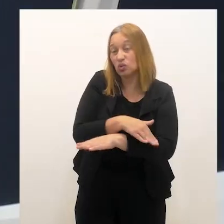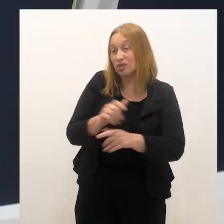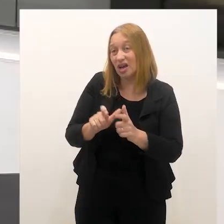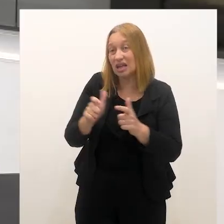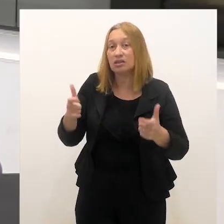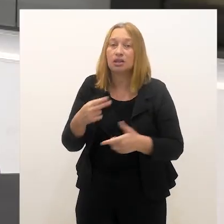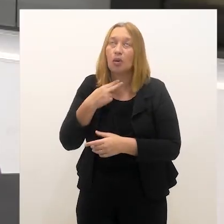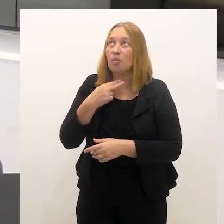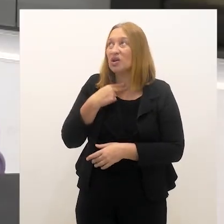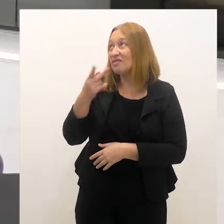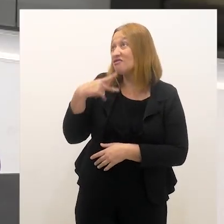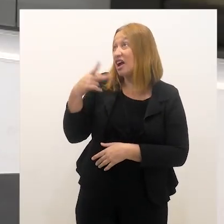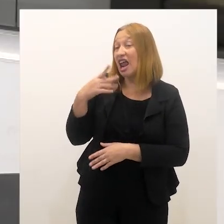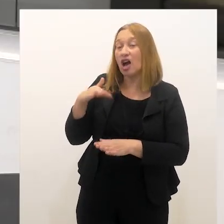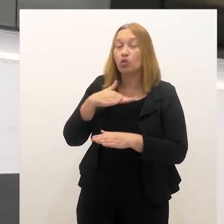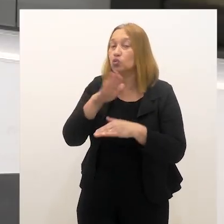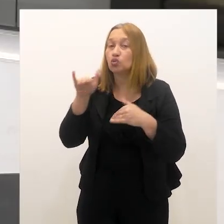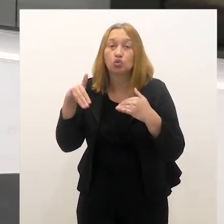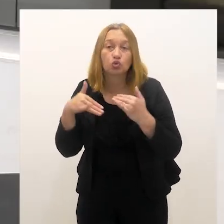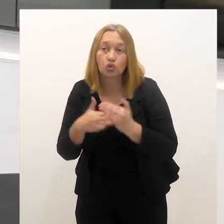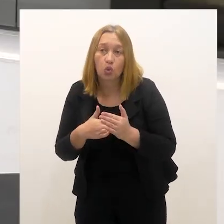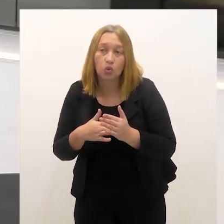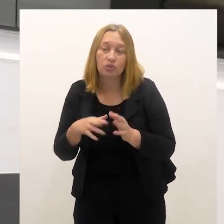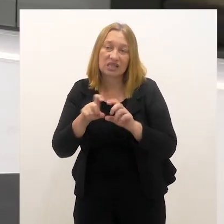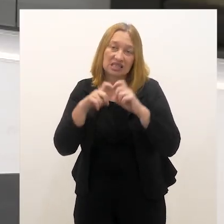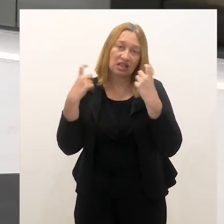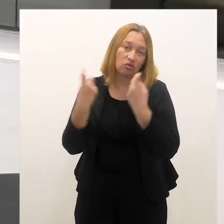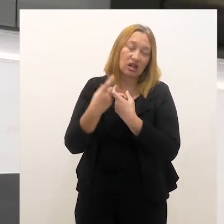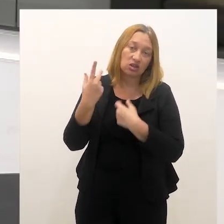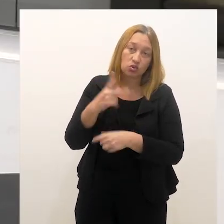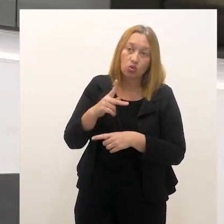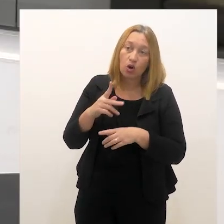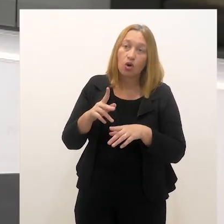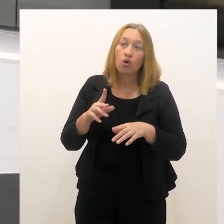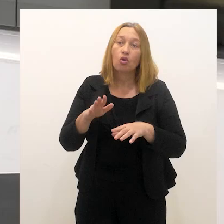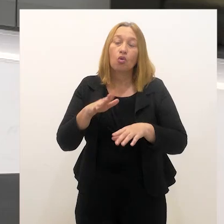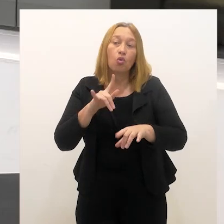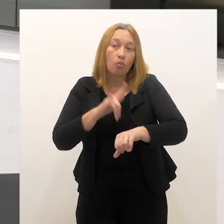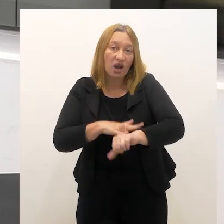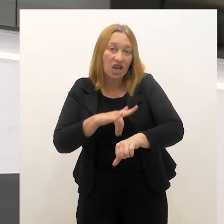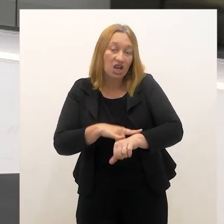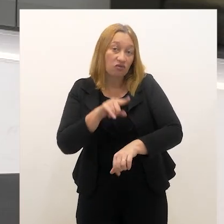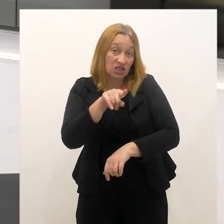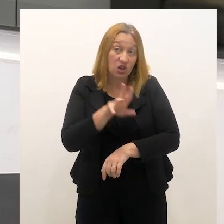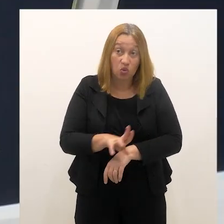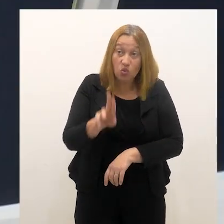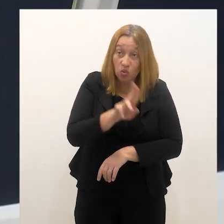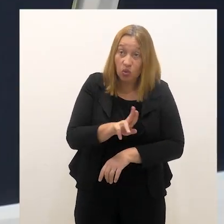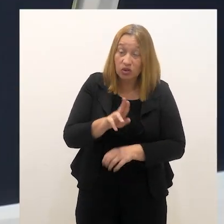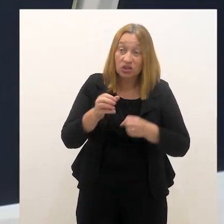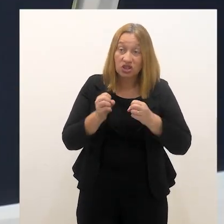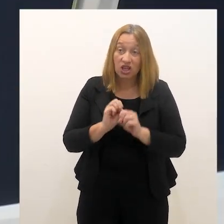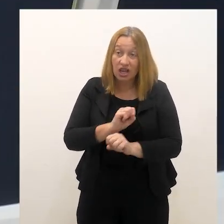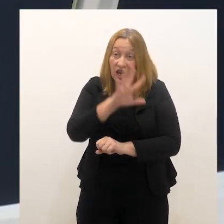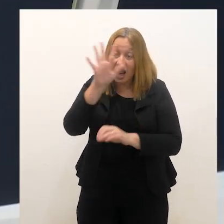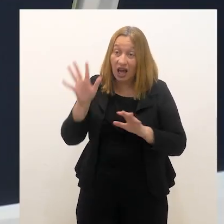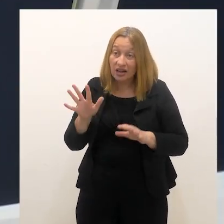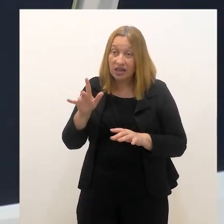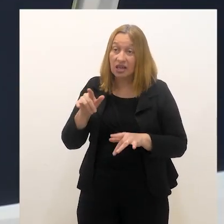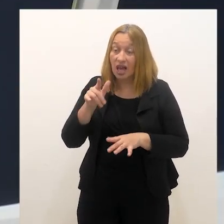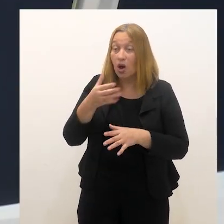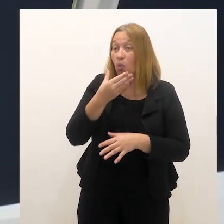ruas, então você não pode falar com todos sobre essa sexualidade. O banheiro que você usa, quero deixar bem claro aqui,